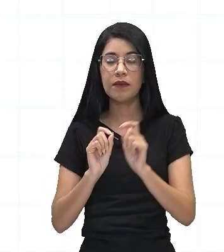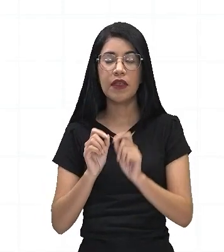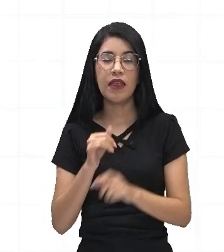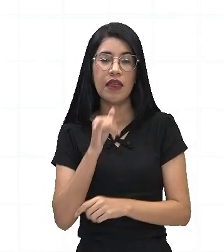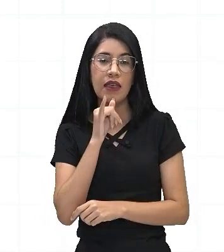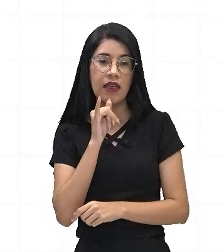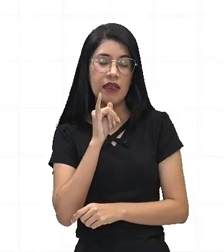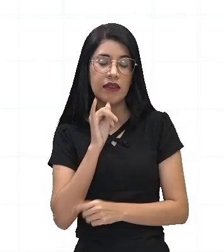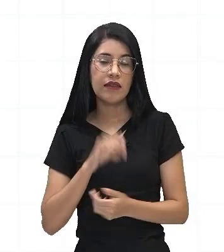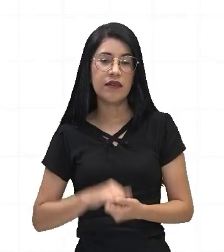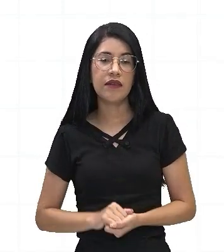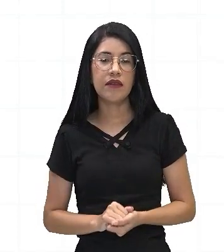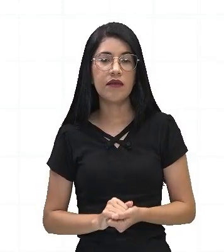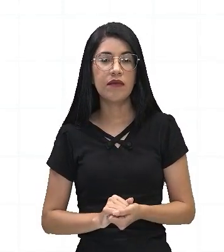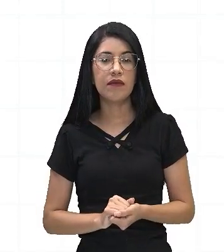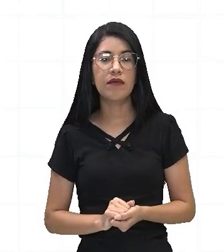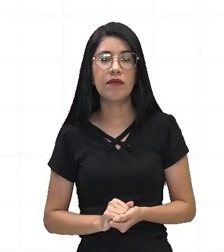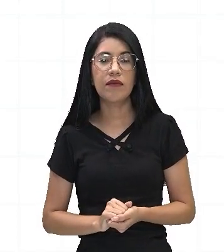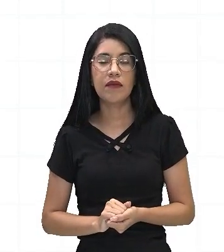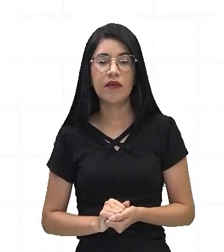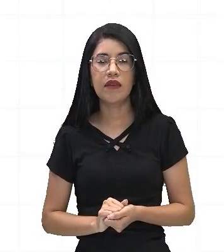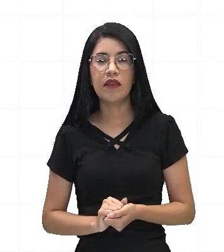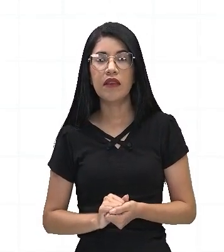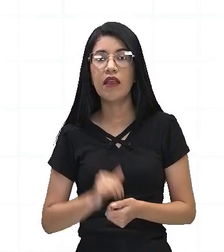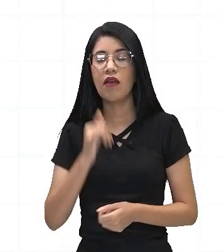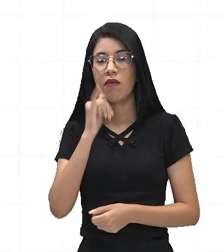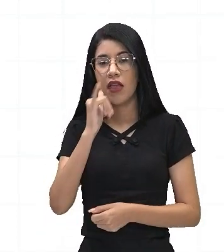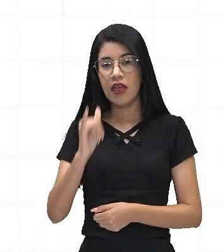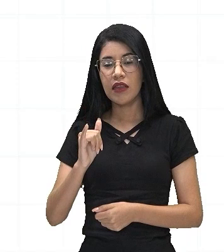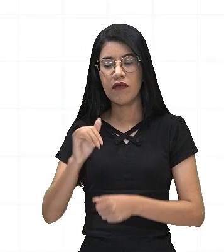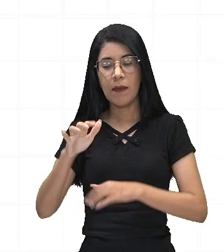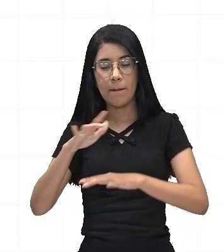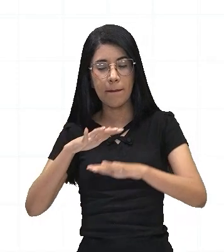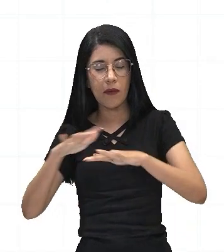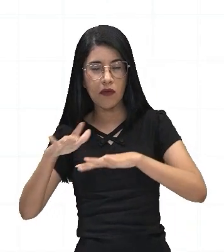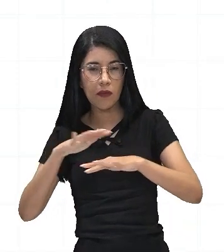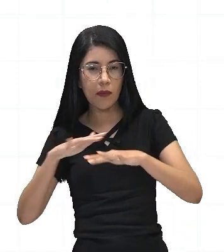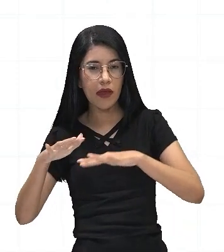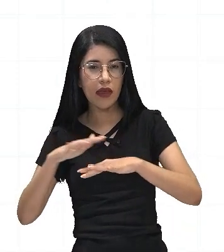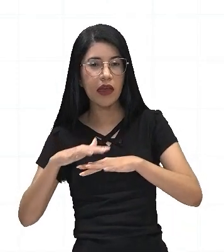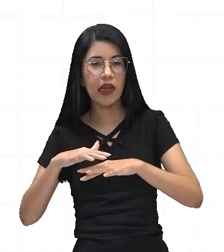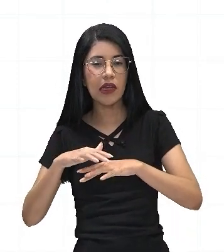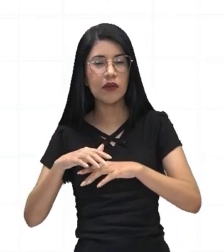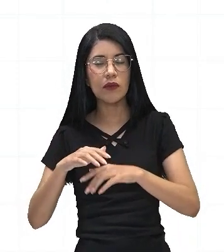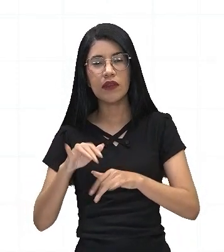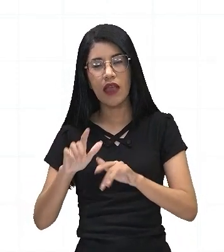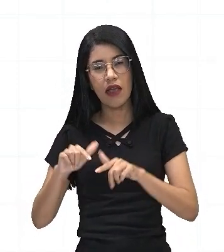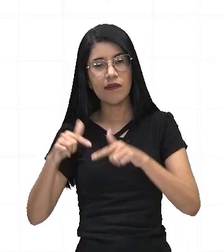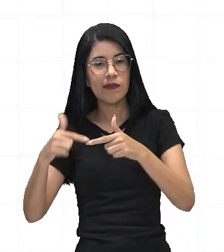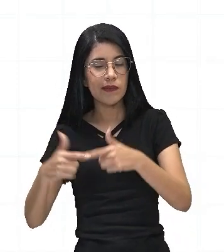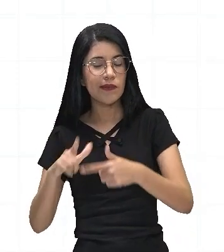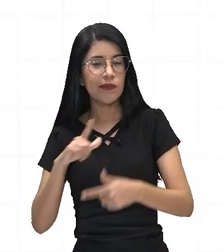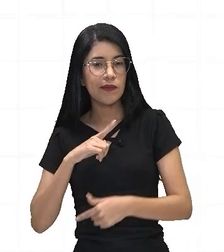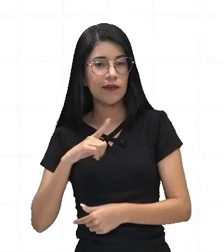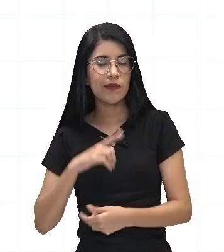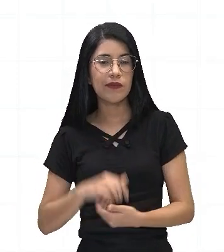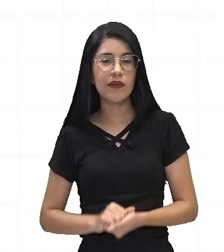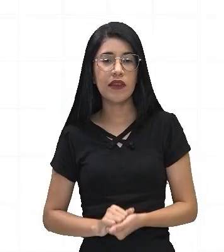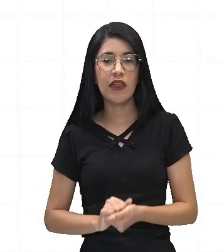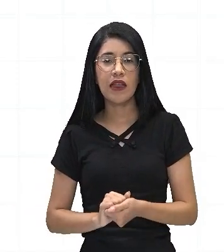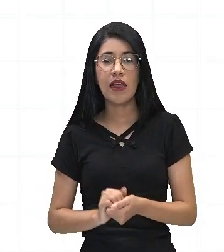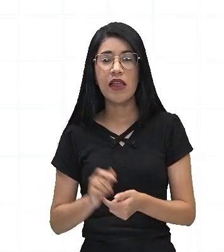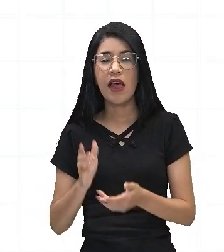uma produção de trabalho. É uma energia que vai mover algo, vai trazer uma certa ação. Existem algumas